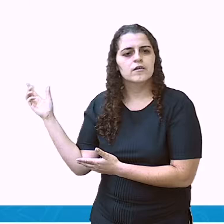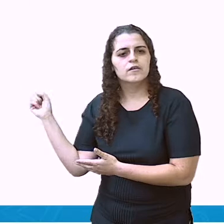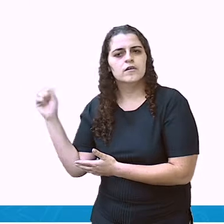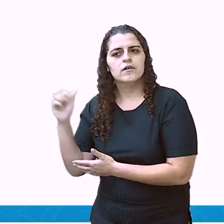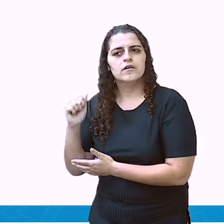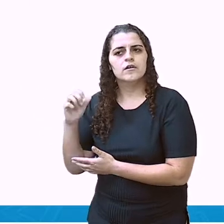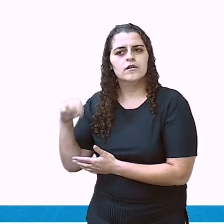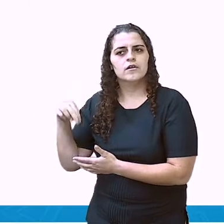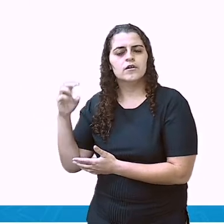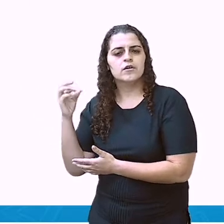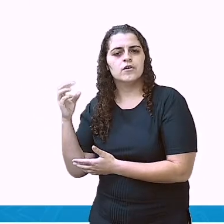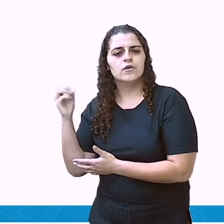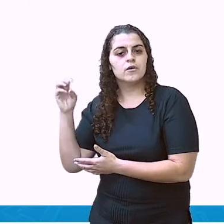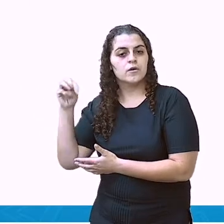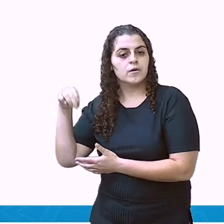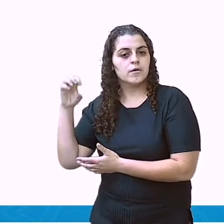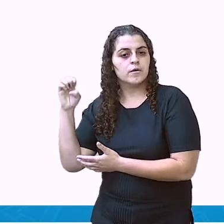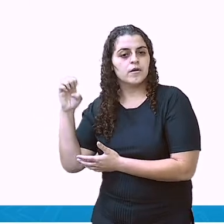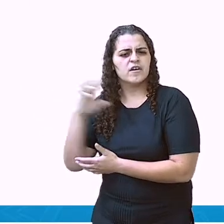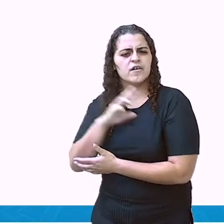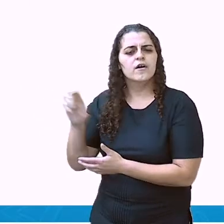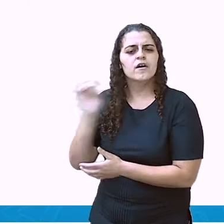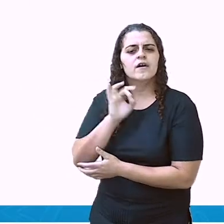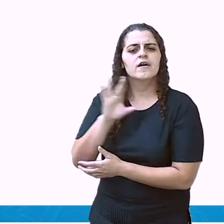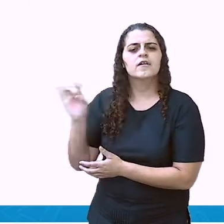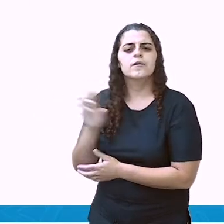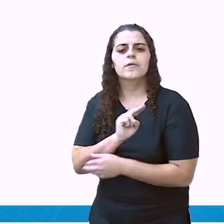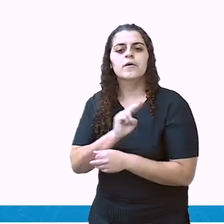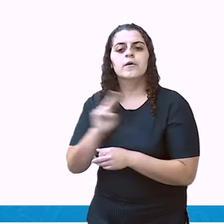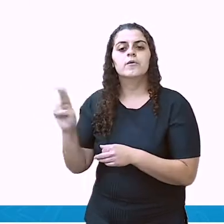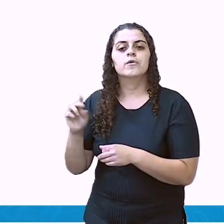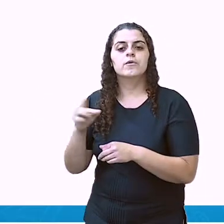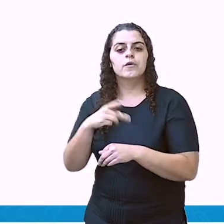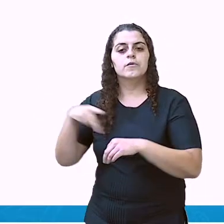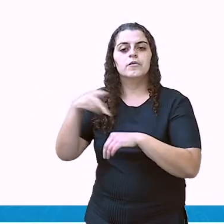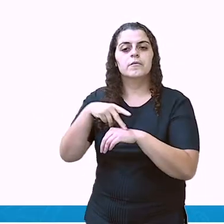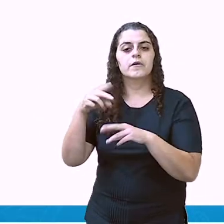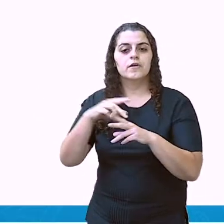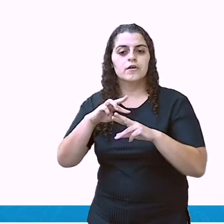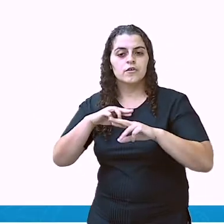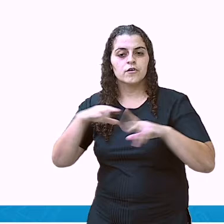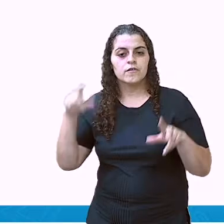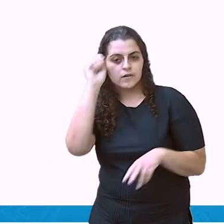Tomé e Príncipe, Guiné Equatorial, Angola,